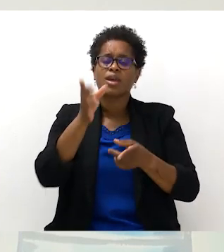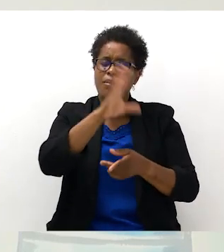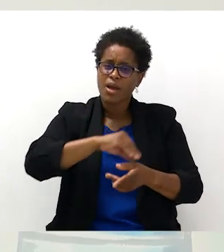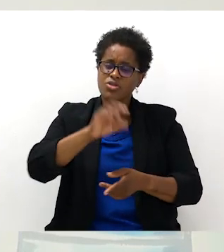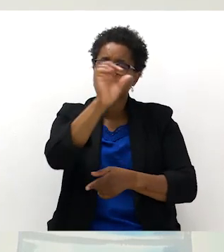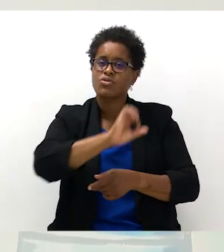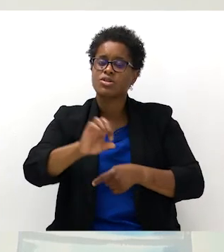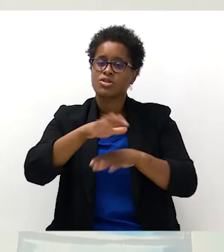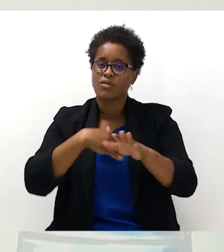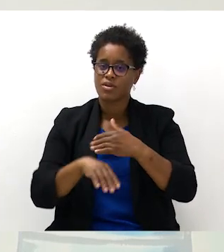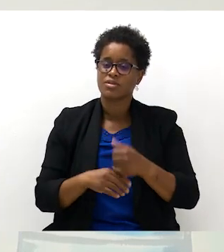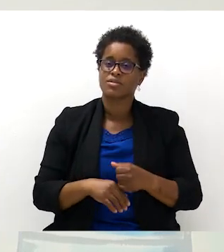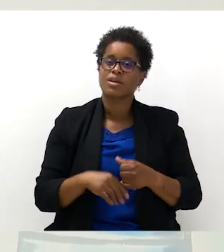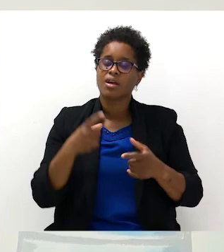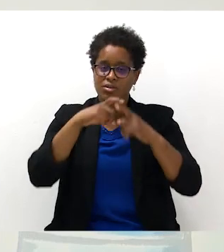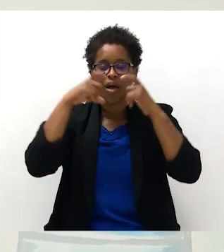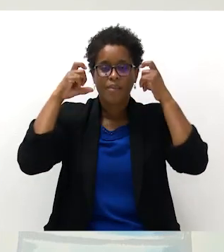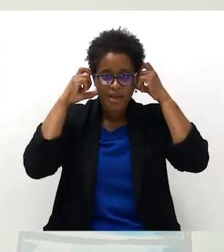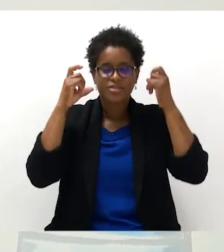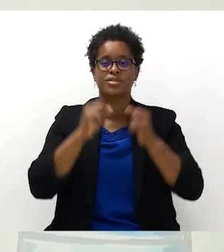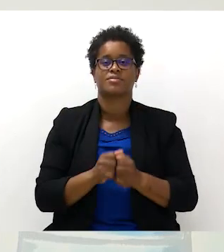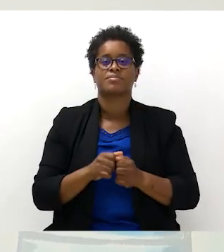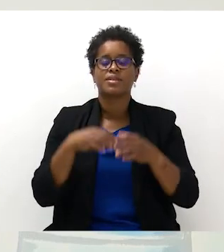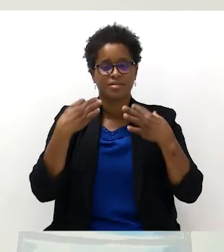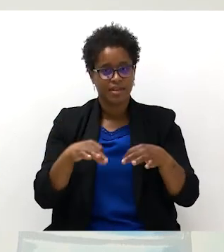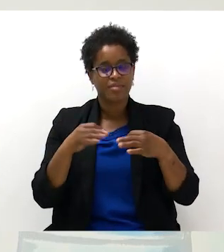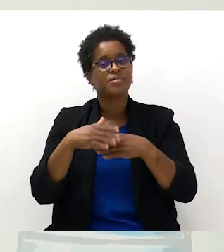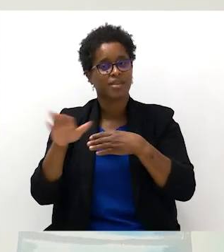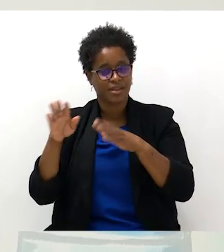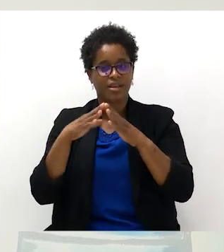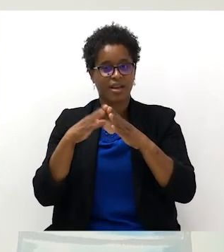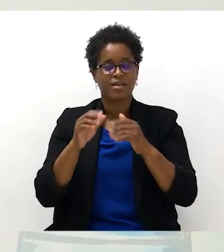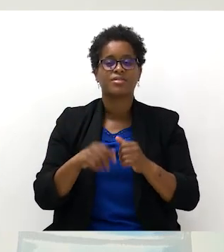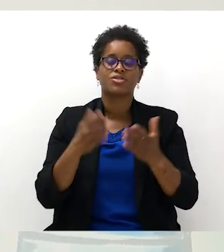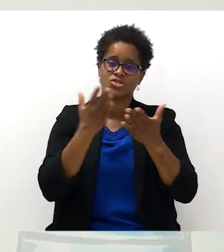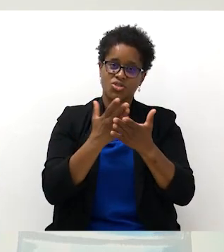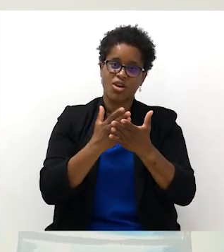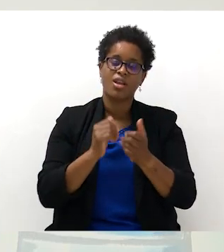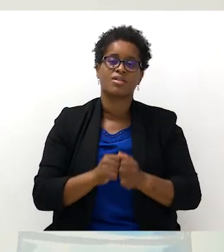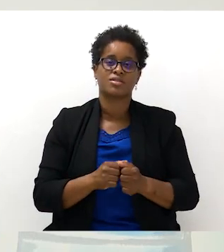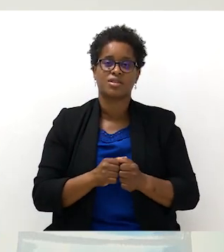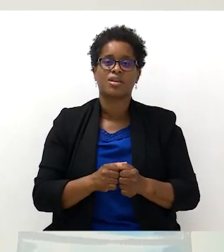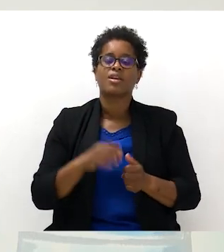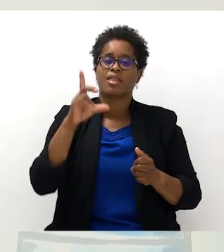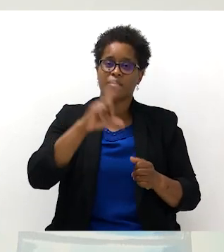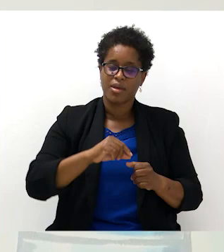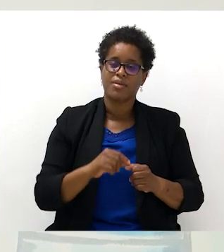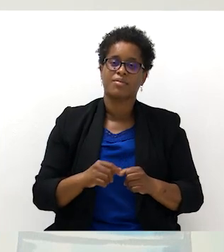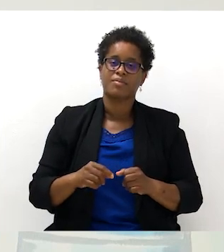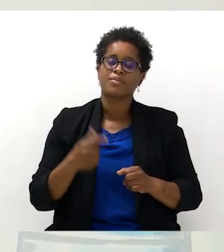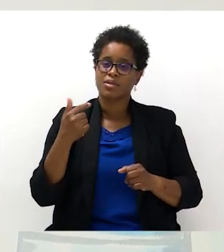a fazer? A usar as máscaras sempre que saírem de casa, na escola. E também